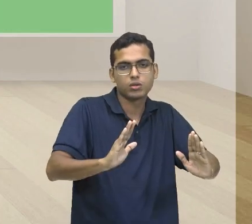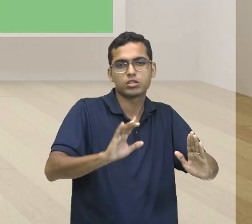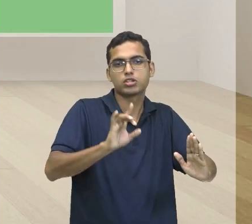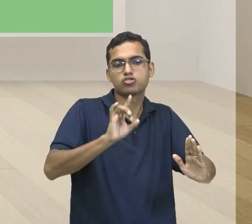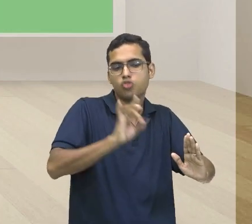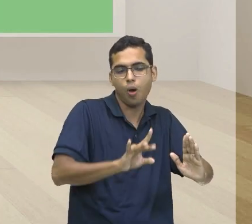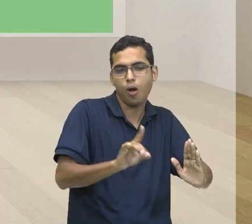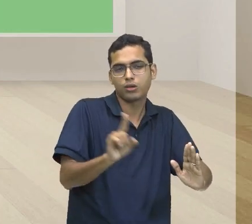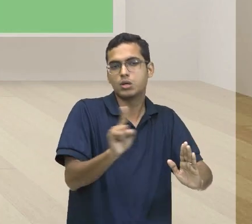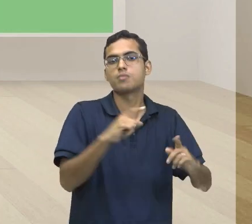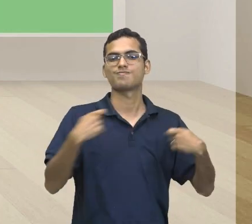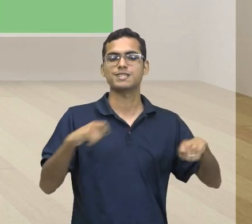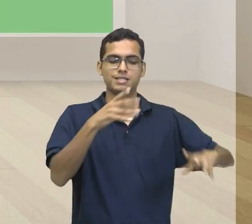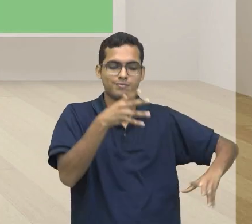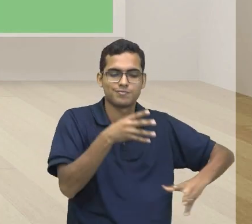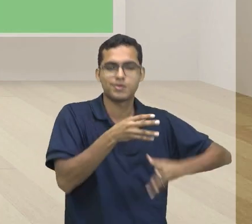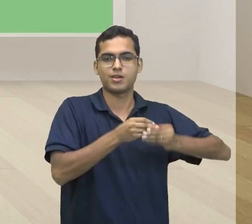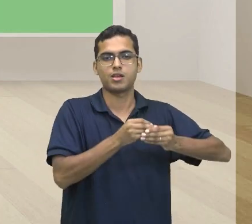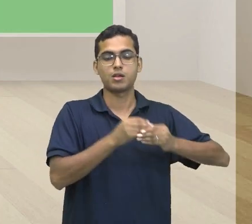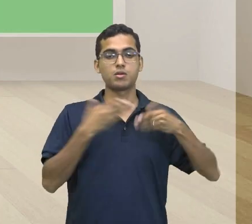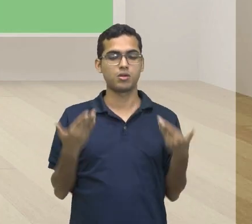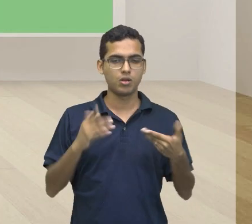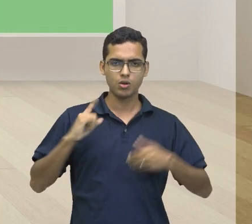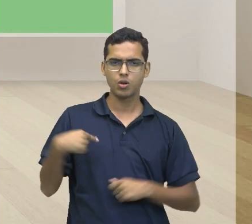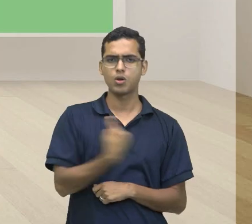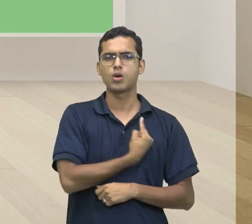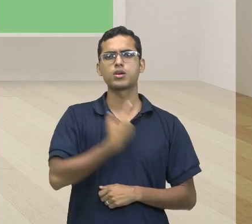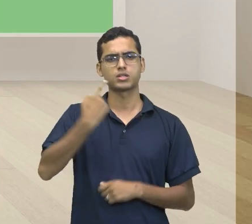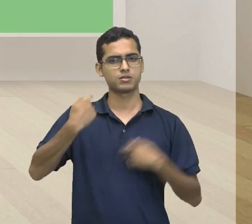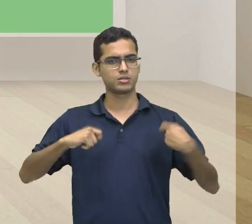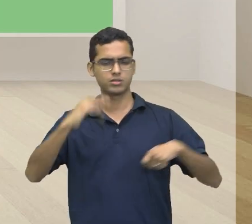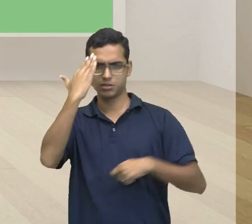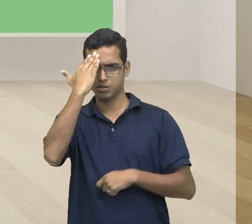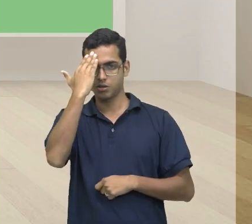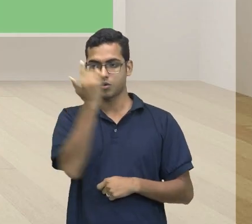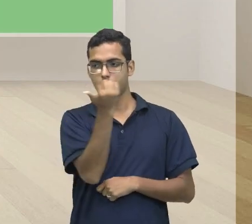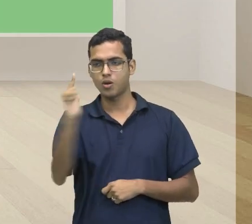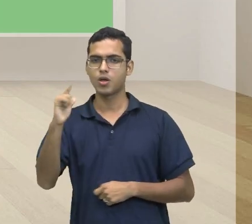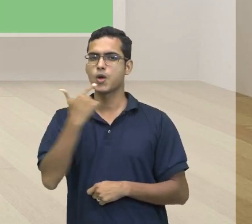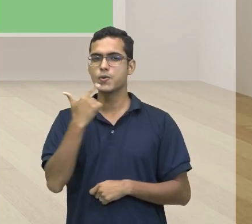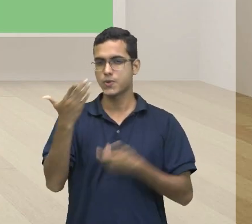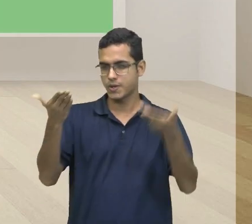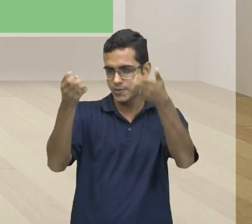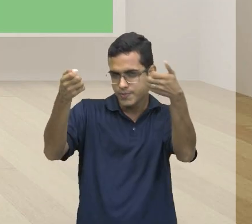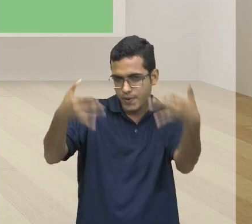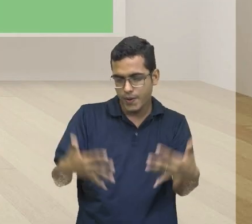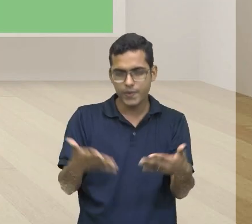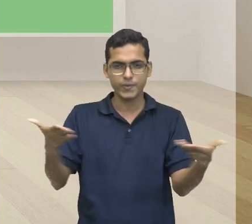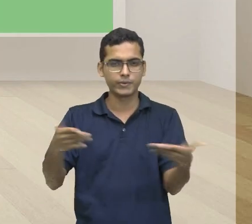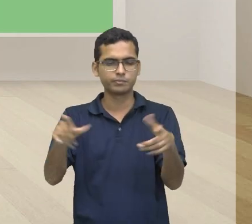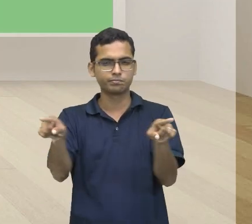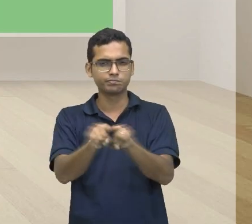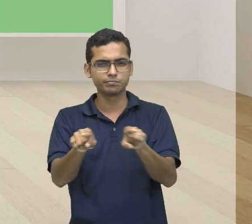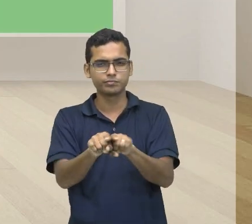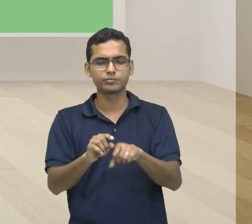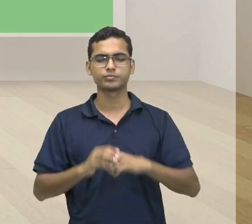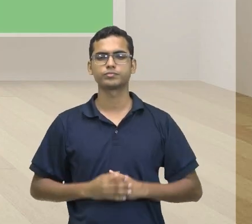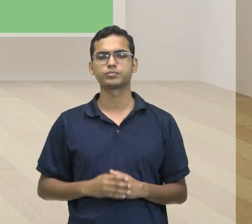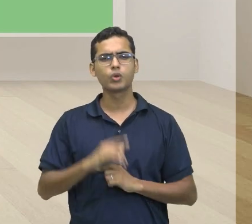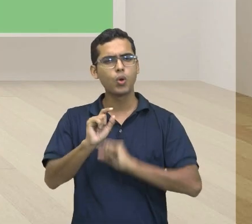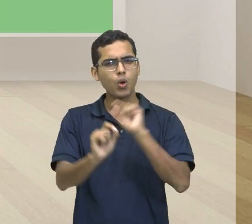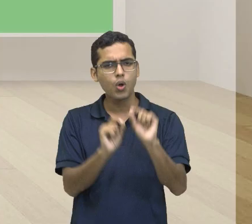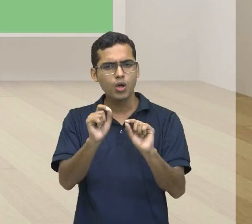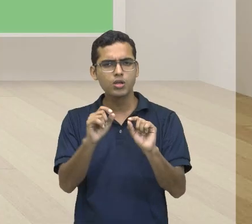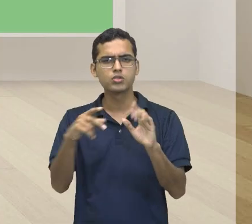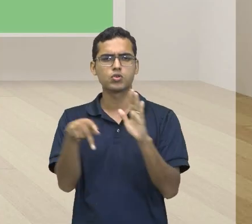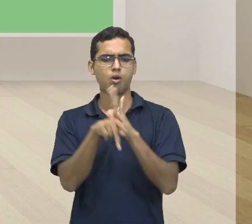pontos. E isso é um pouco difícil quando a gente fala de uma outra língua. E eu vou explicar tudinho para vocês, tá? Isso não afeta